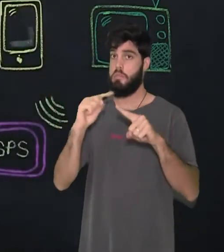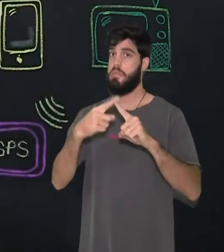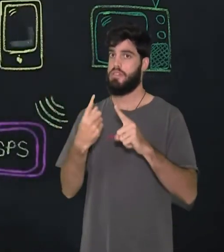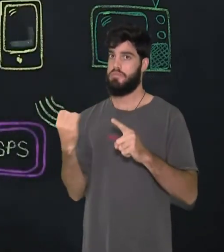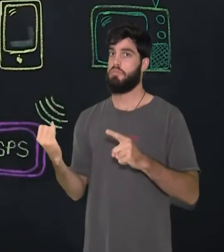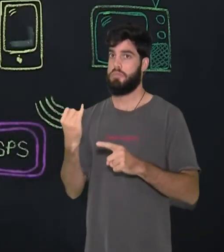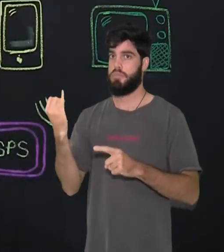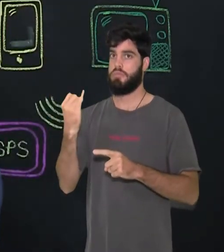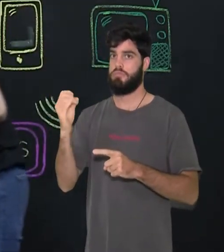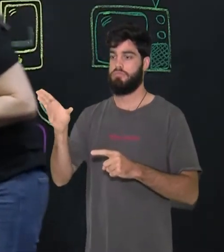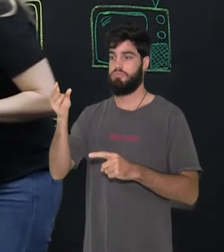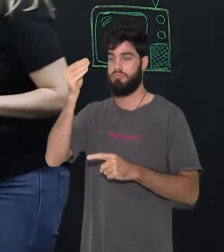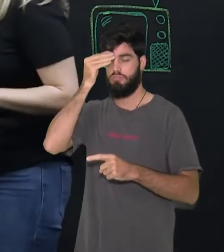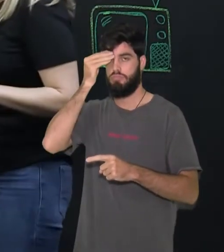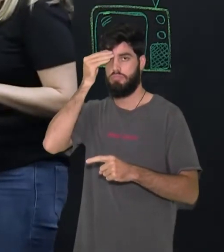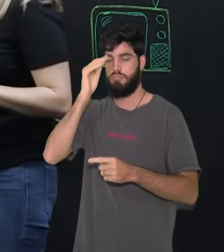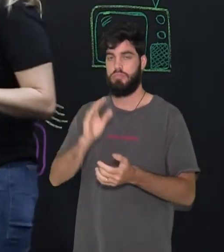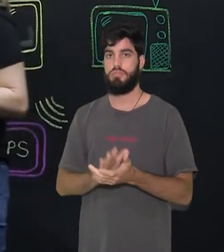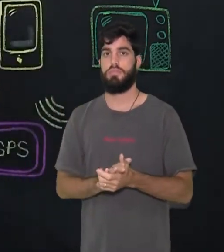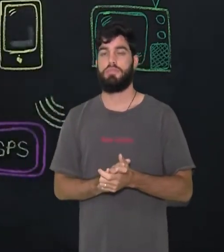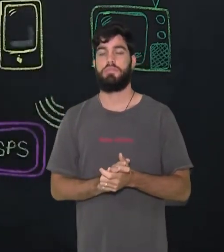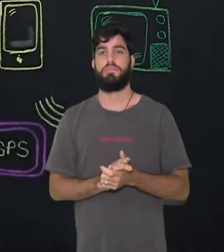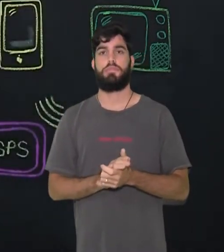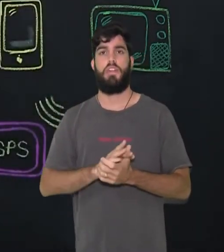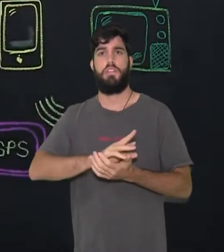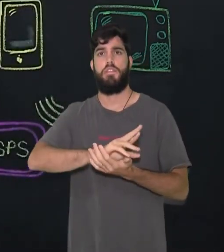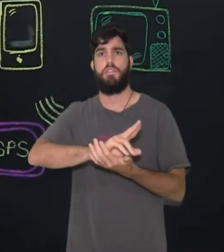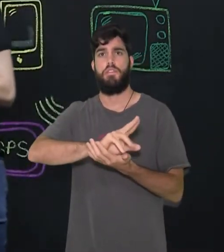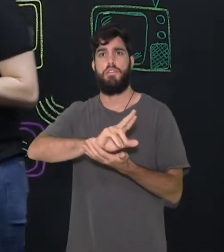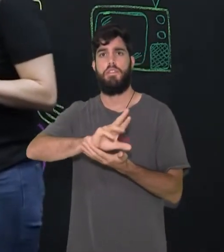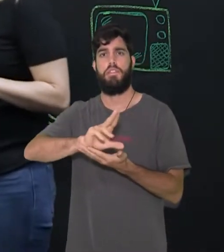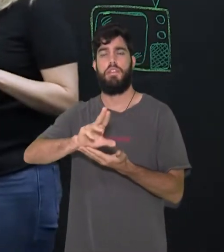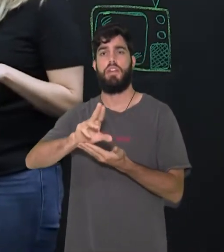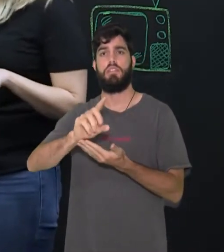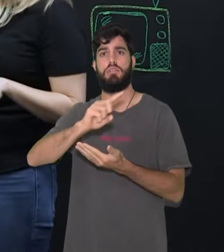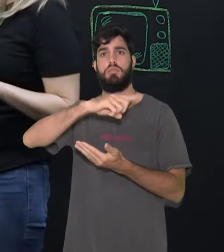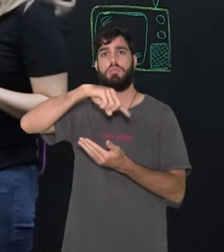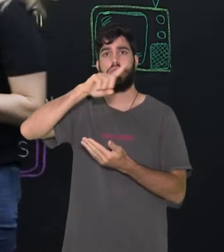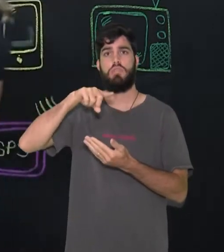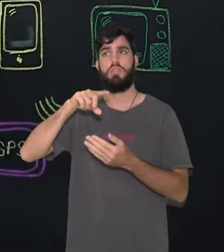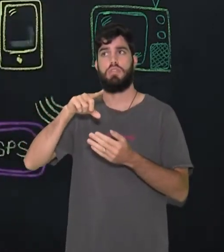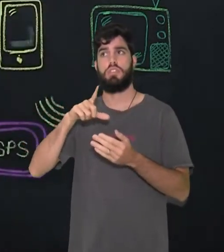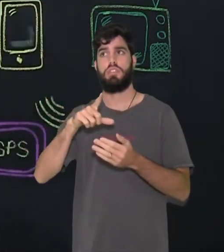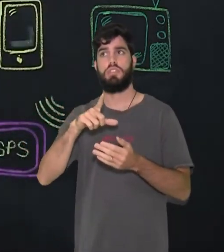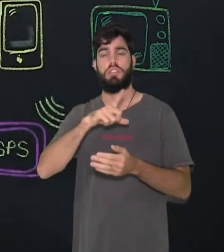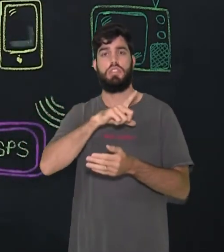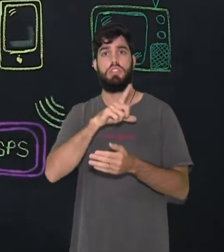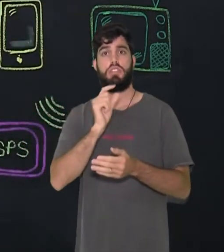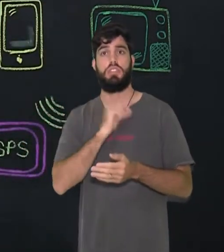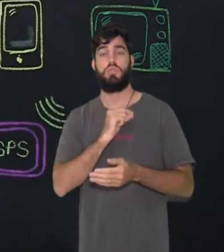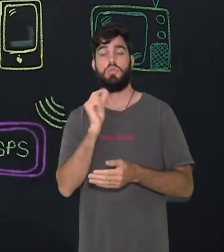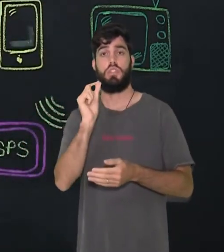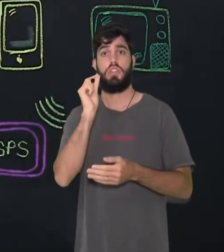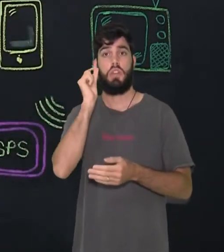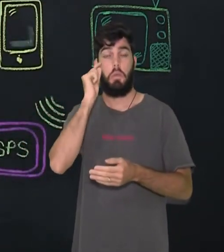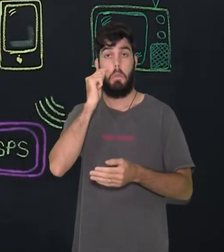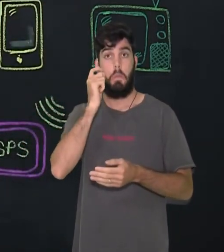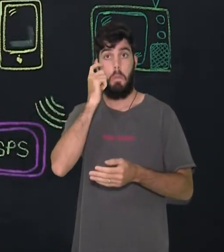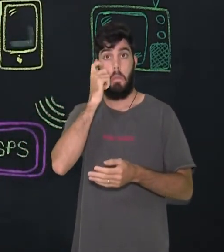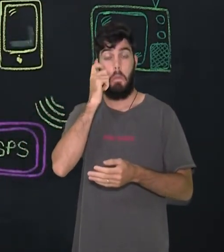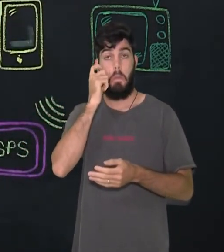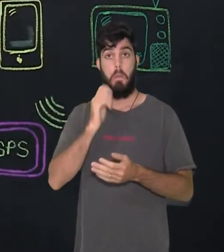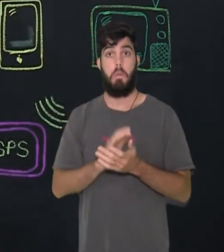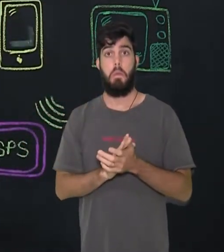vários o quê? Ondinhas, e olha o que está acontecendo com elas, elas estão o quê? Se alterando. Aqui, se a gente perceber, tá o